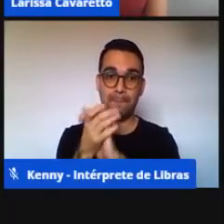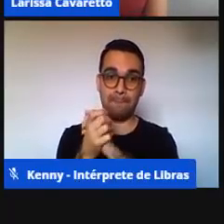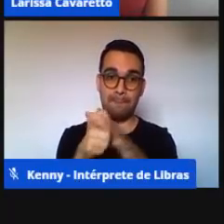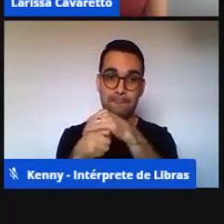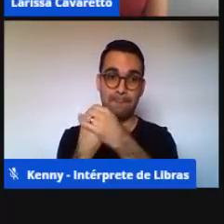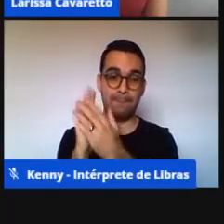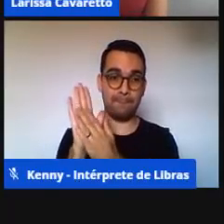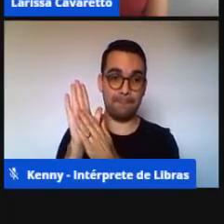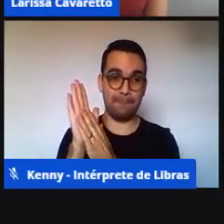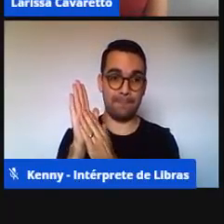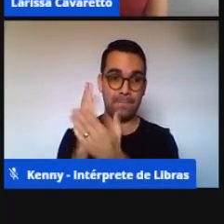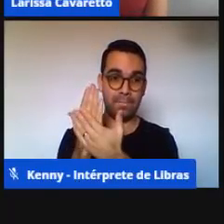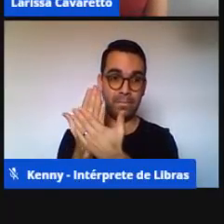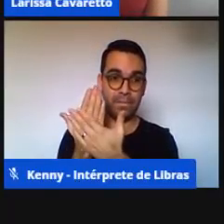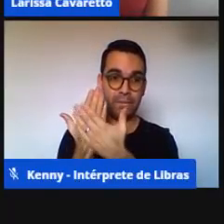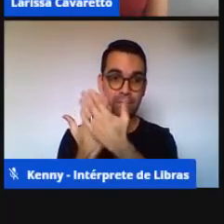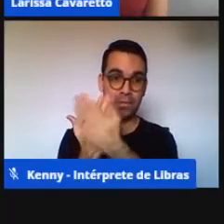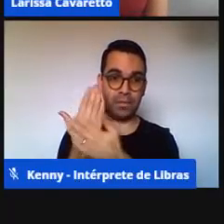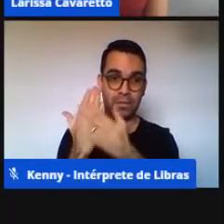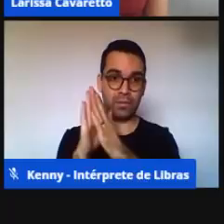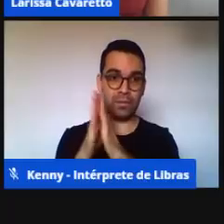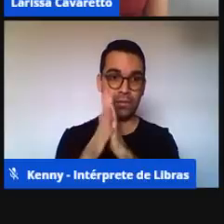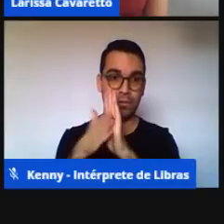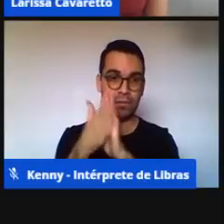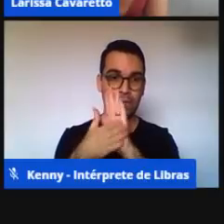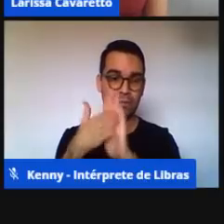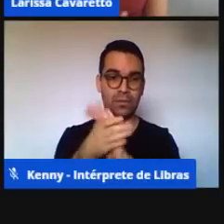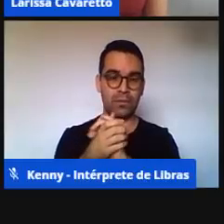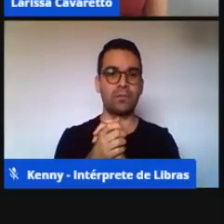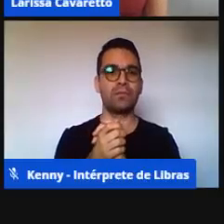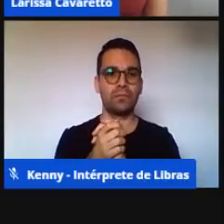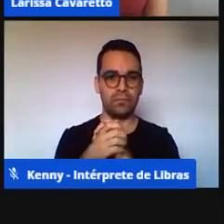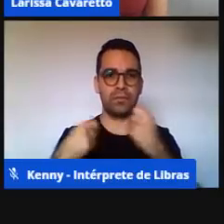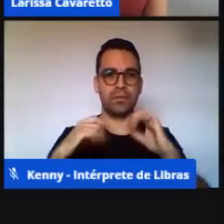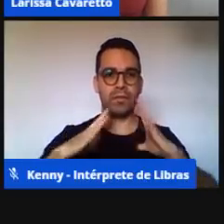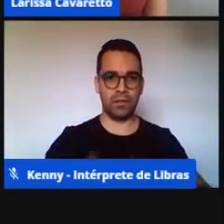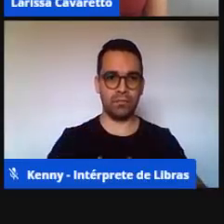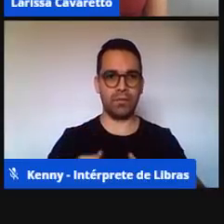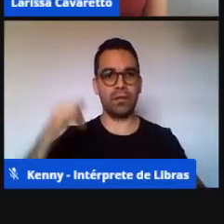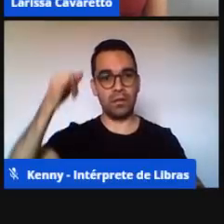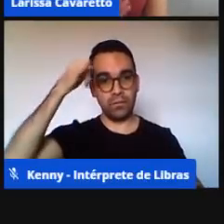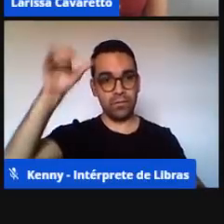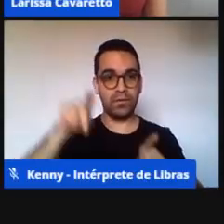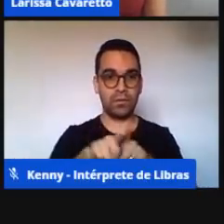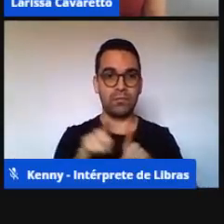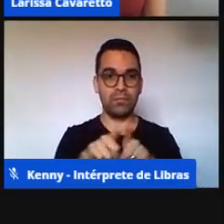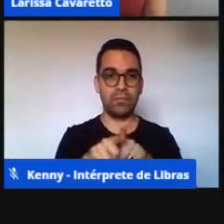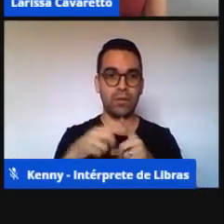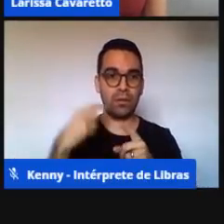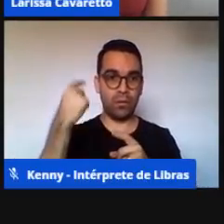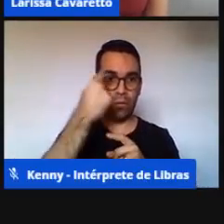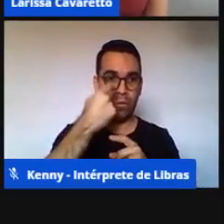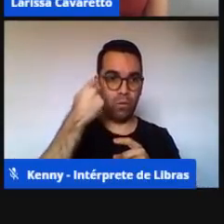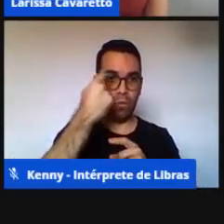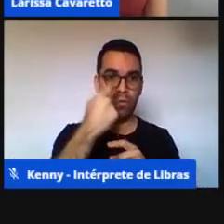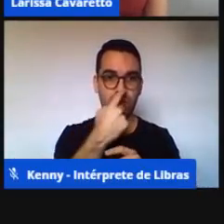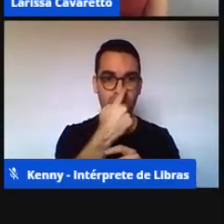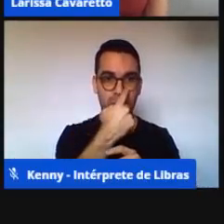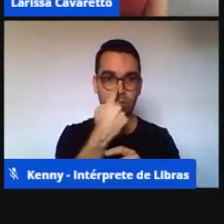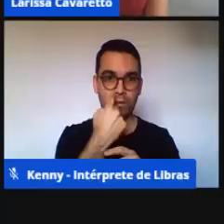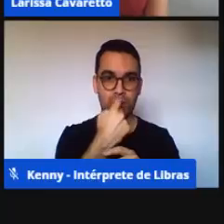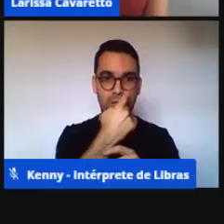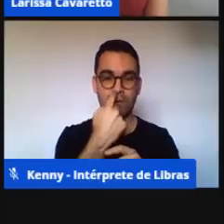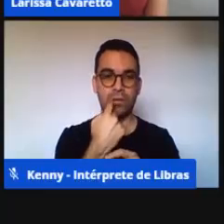possível e evitar tocar olhos e nariz, boca com as mãos sem higienizar. A gente sabe que tem hora que a gente acaba tendo alguma